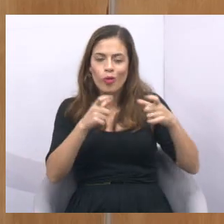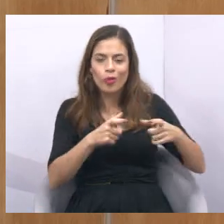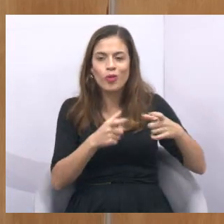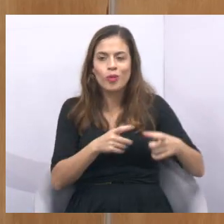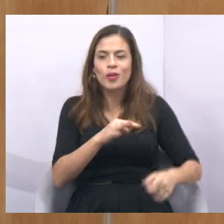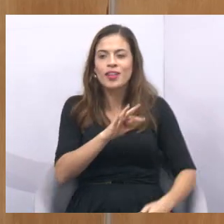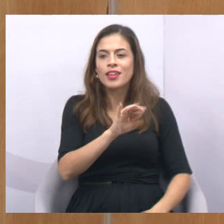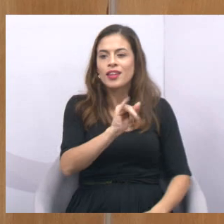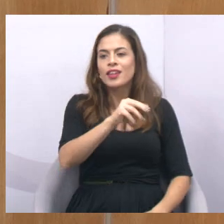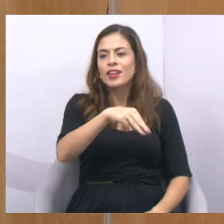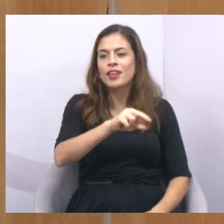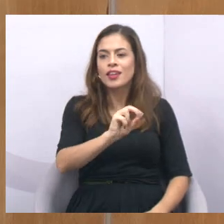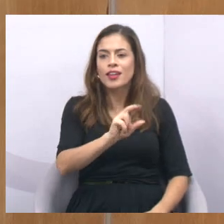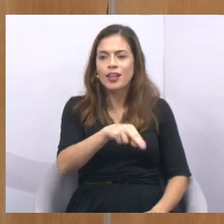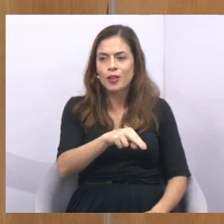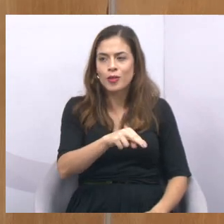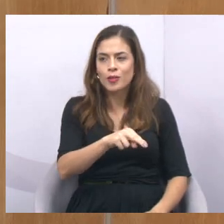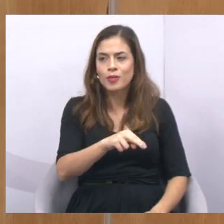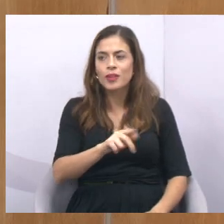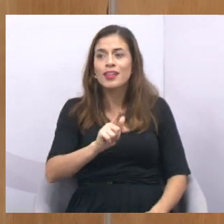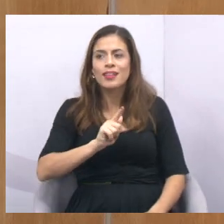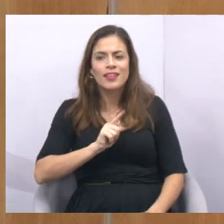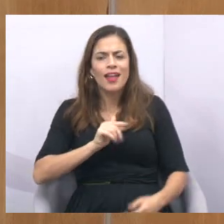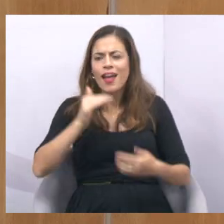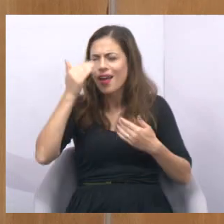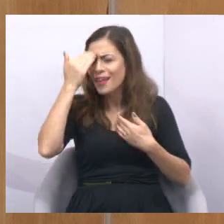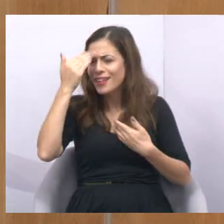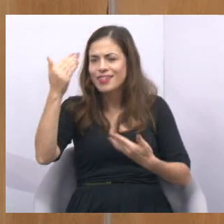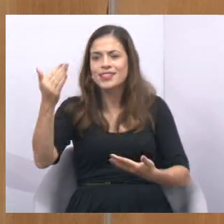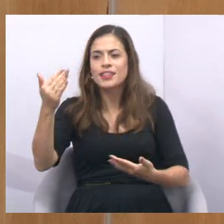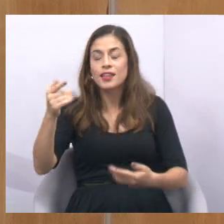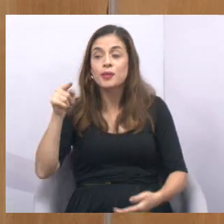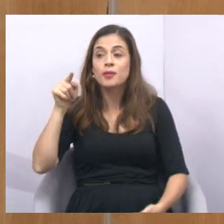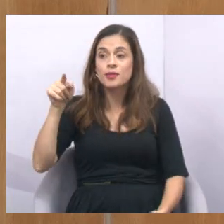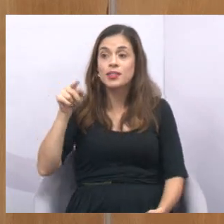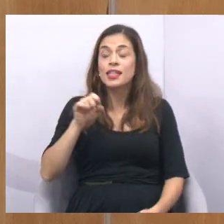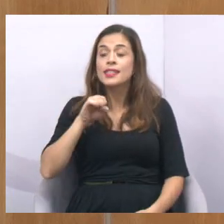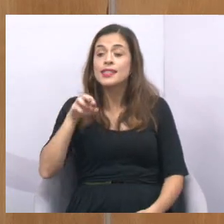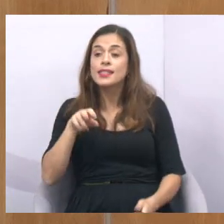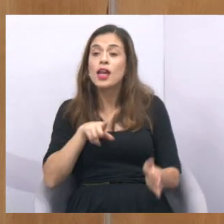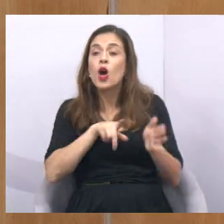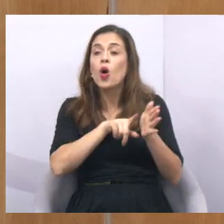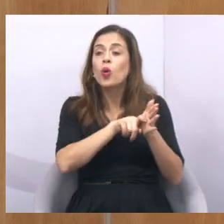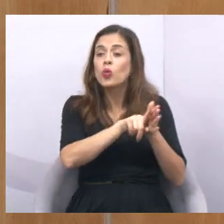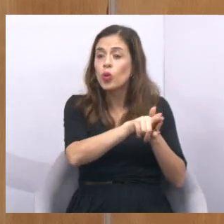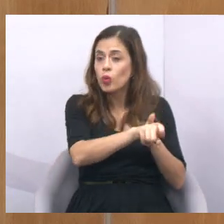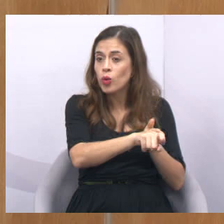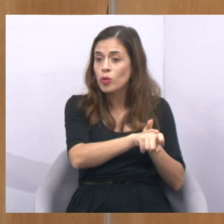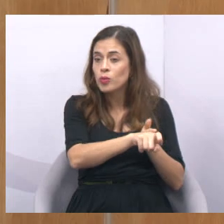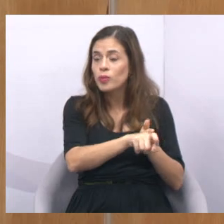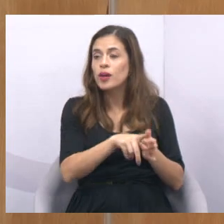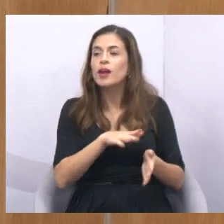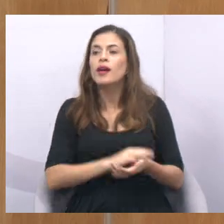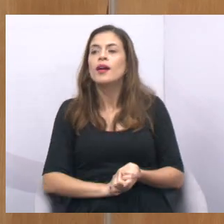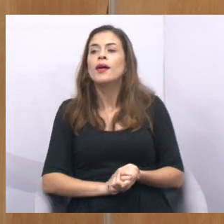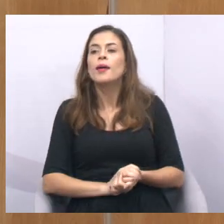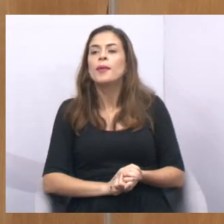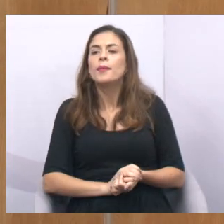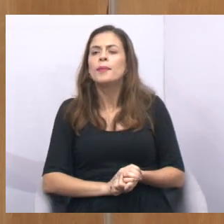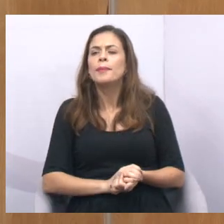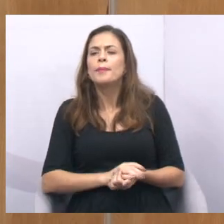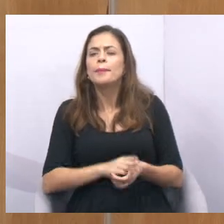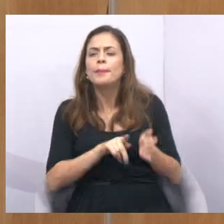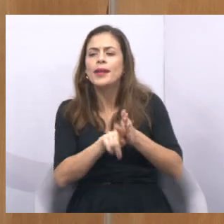hoje, se você fizer uma rápida pesquisa pelo Google, gente, põe o nome do Edivar que aparece. Jogou no Trianon Clube de